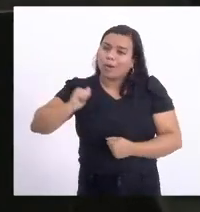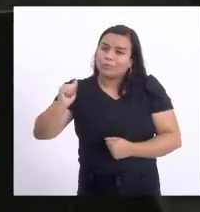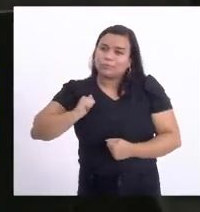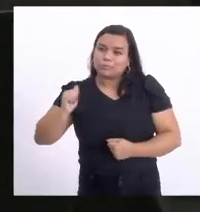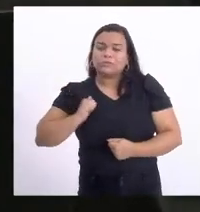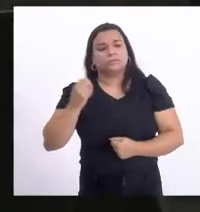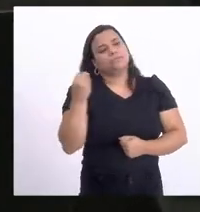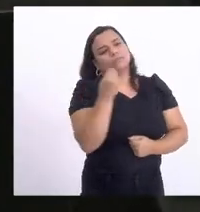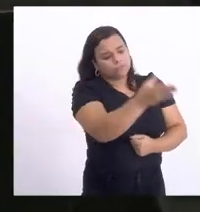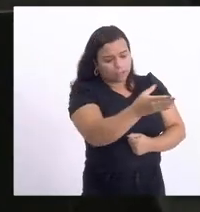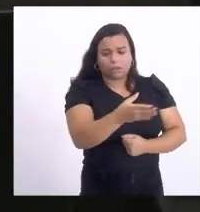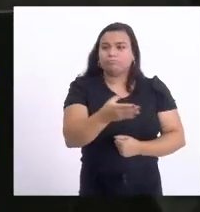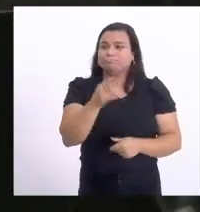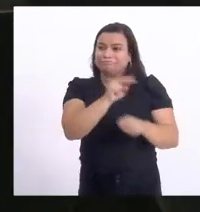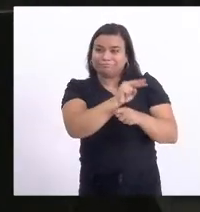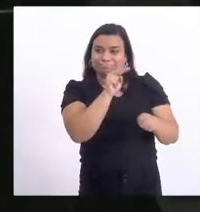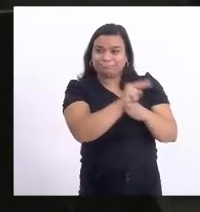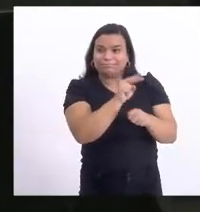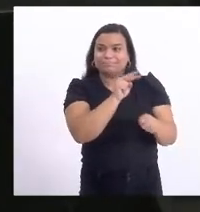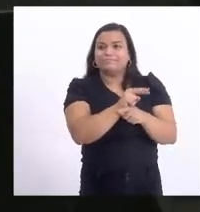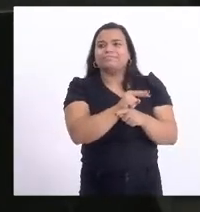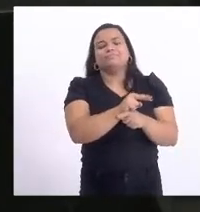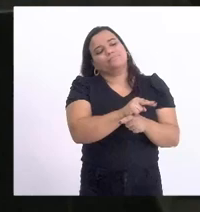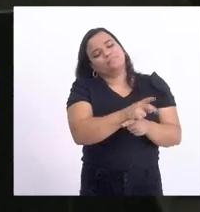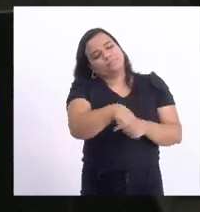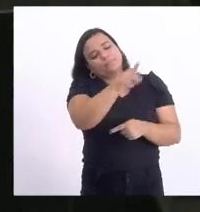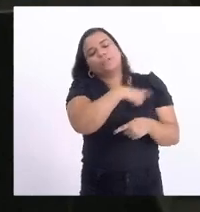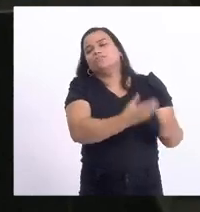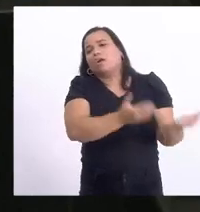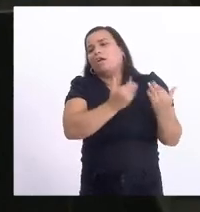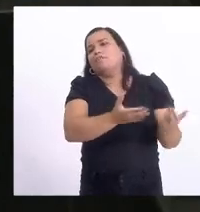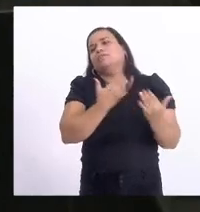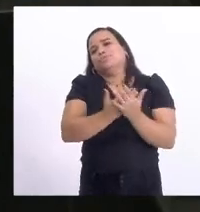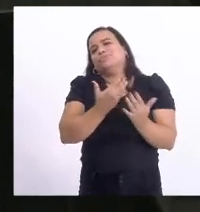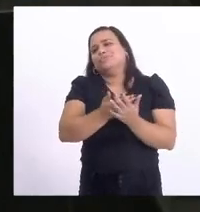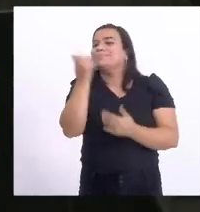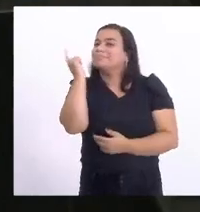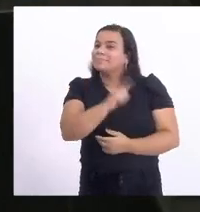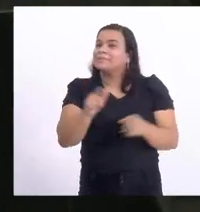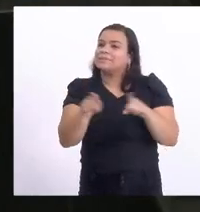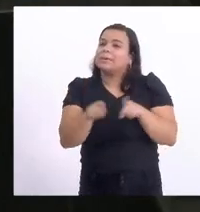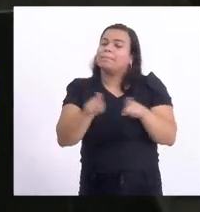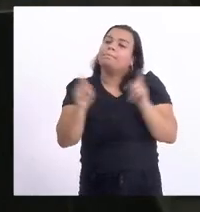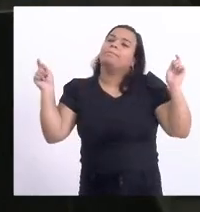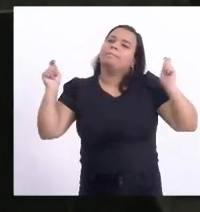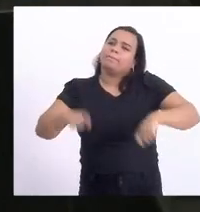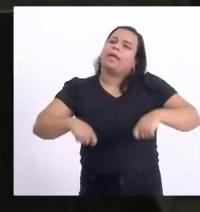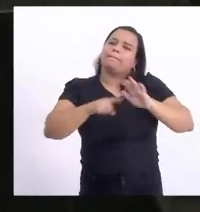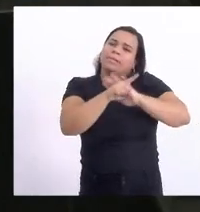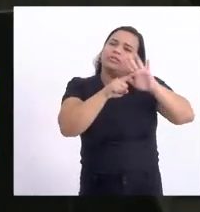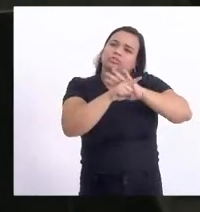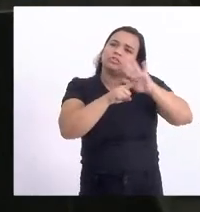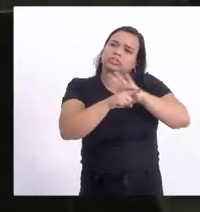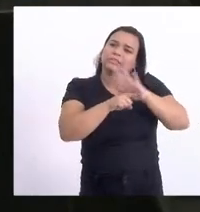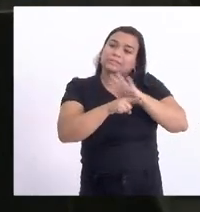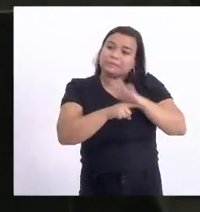de assistência estudantil para esses jovens, bem como a possibilidade de pesquisar a partir de